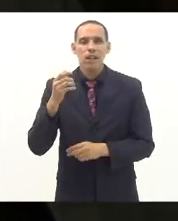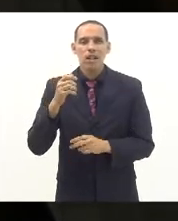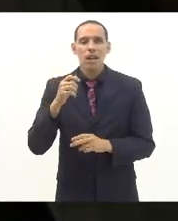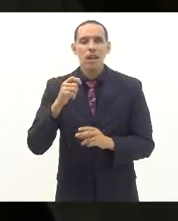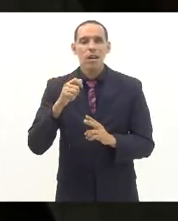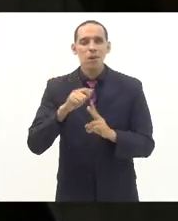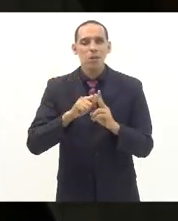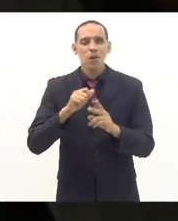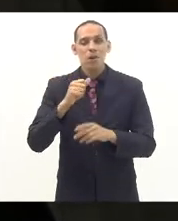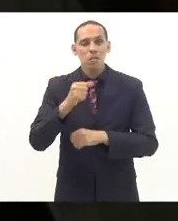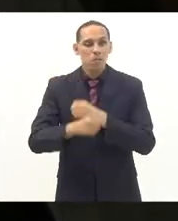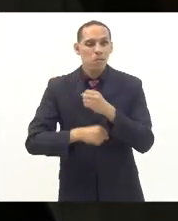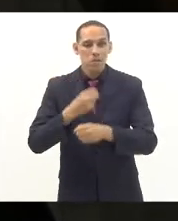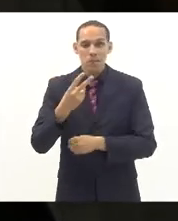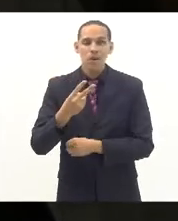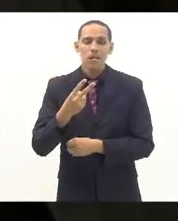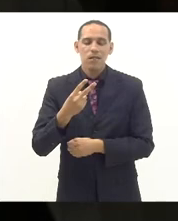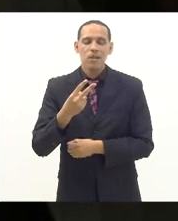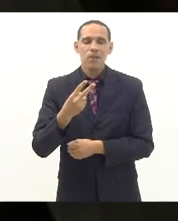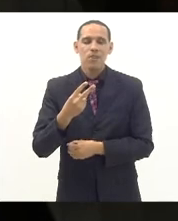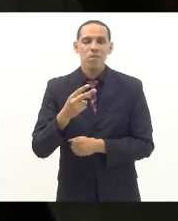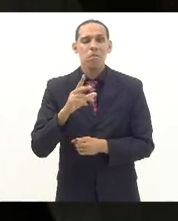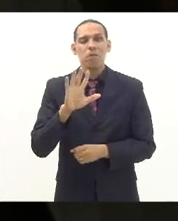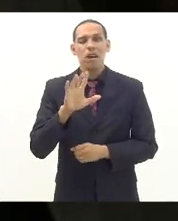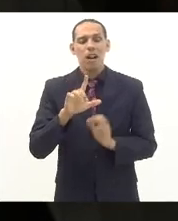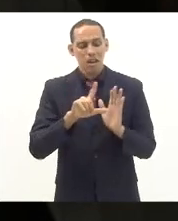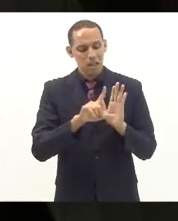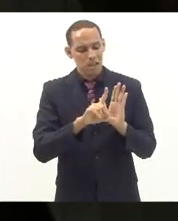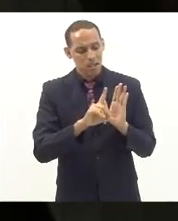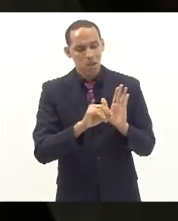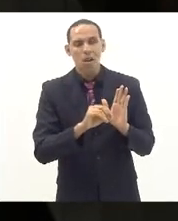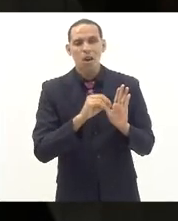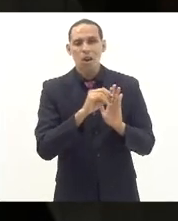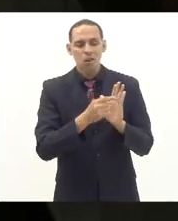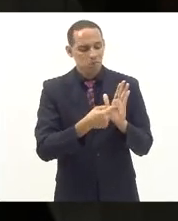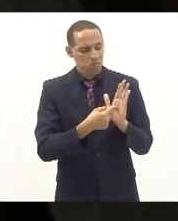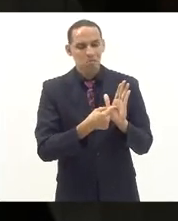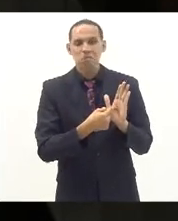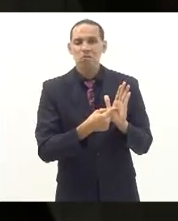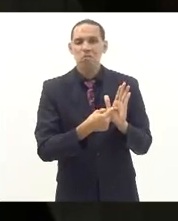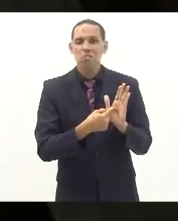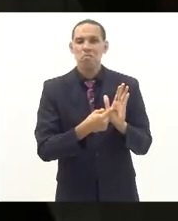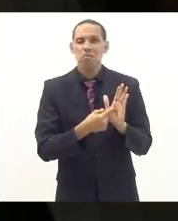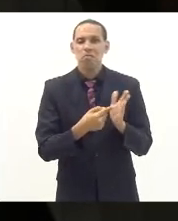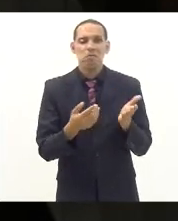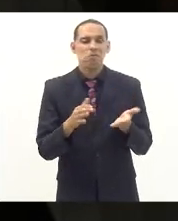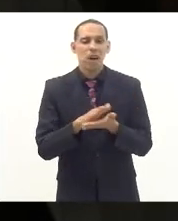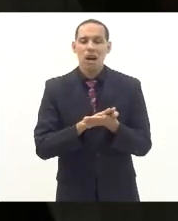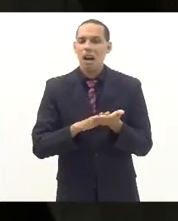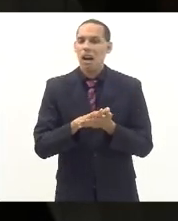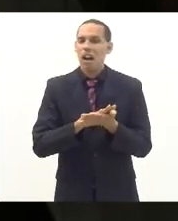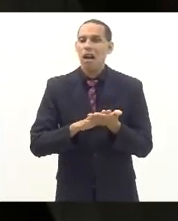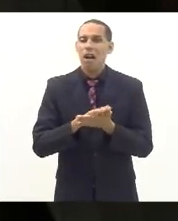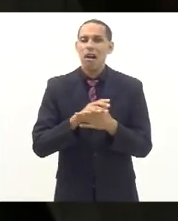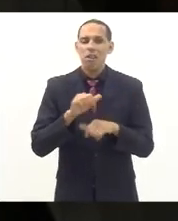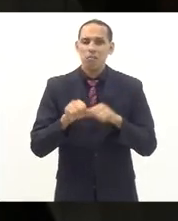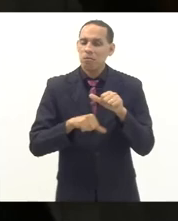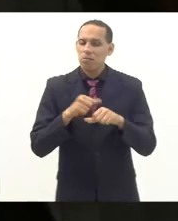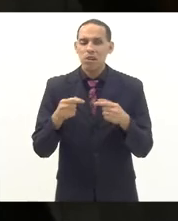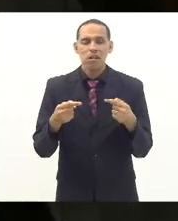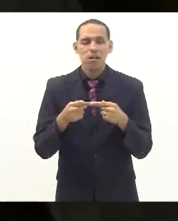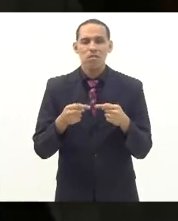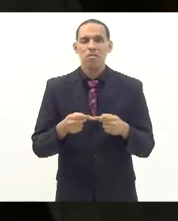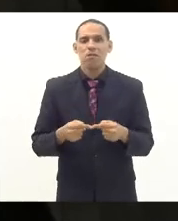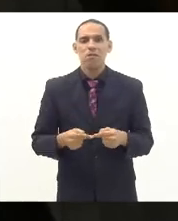dois anos e não aparece nada nele que faça menção a essa essa mudança importante na